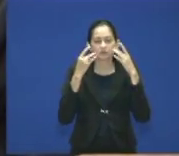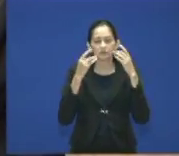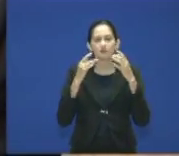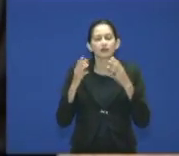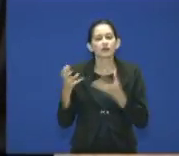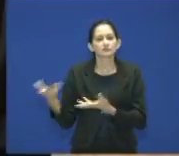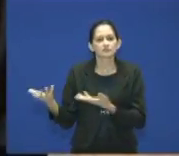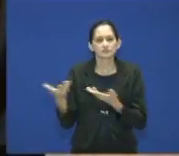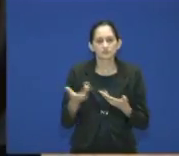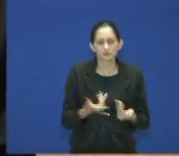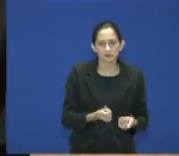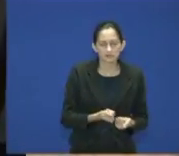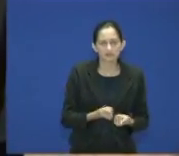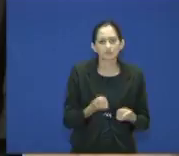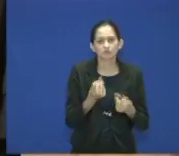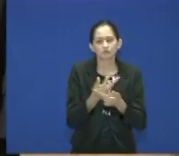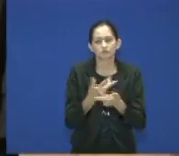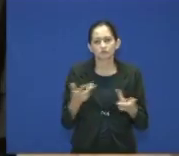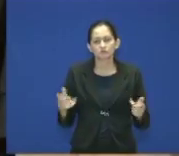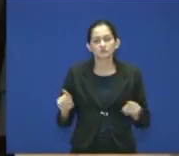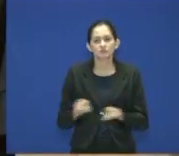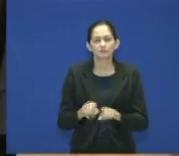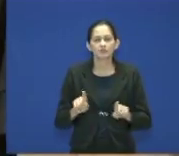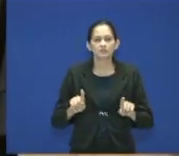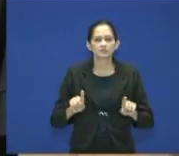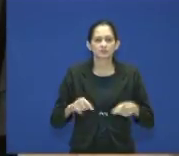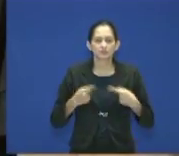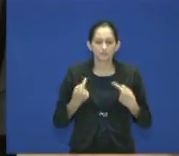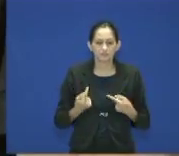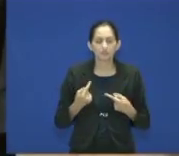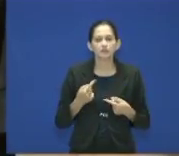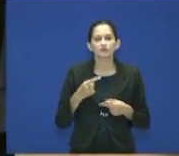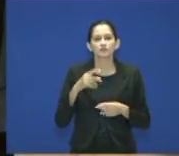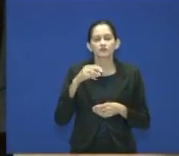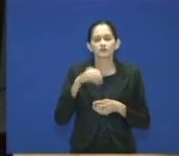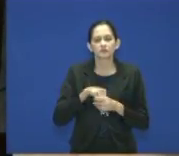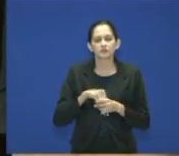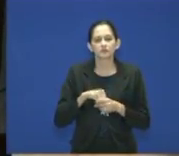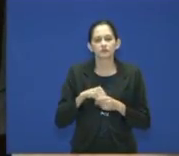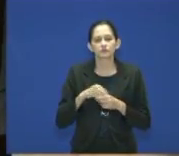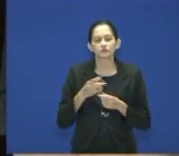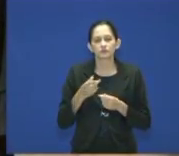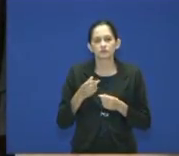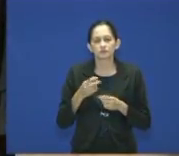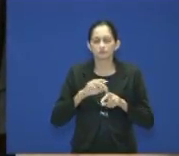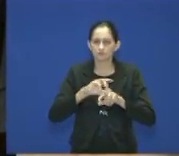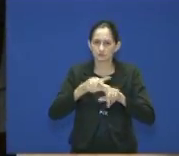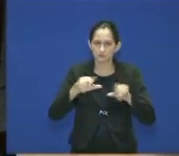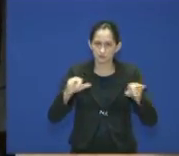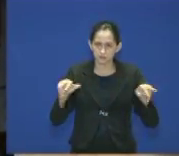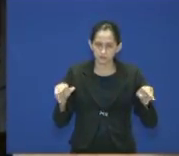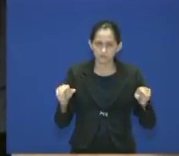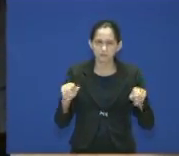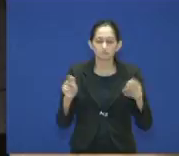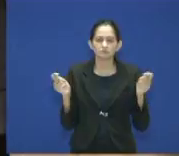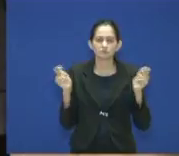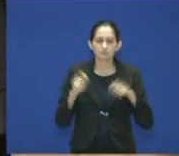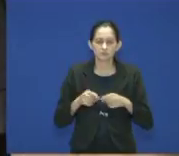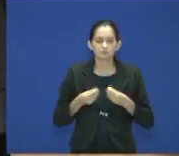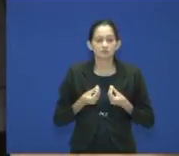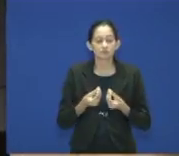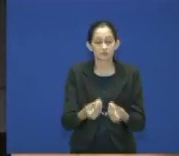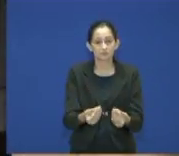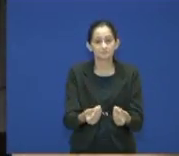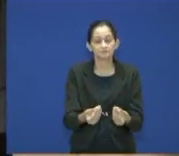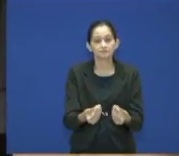acolha as contradições e desafios que emergem da nossa condição plural, permitindo